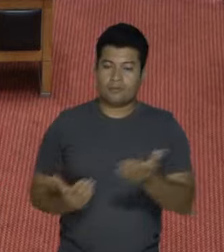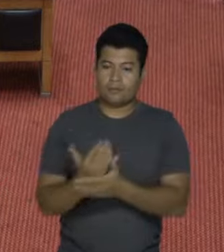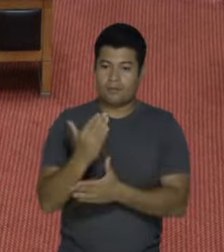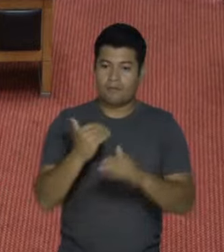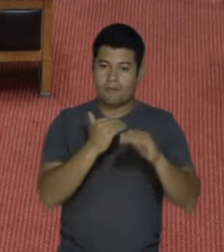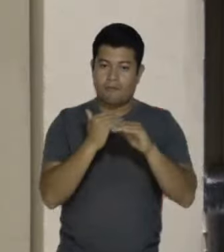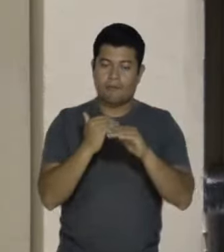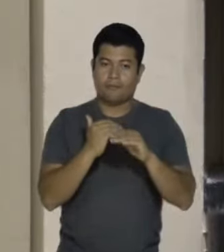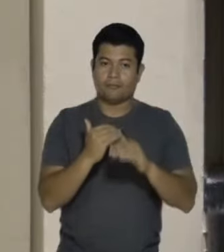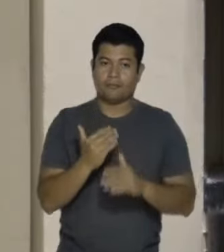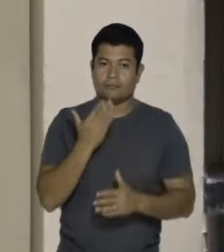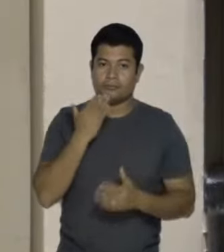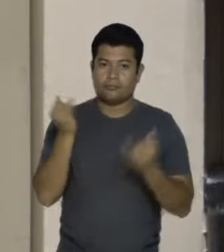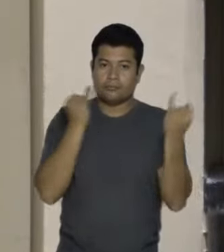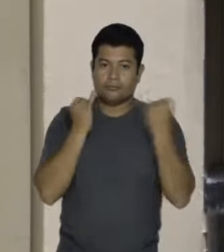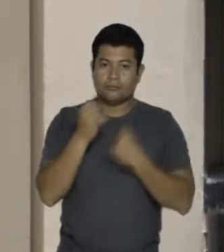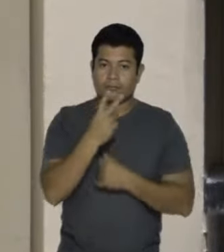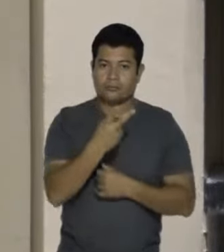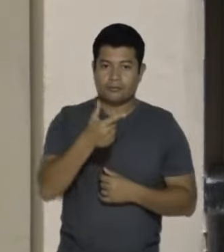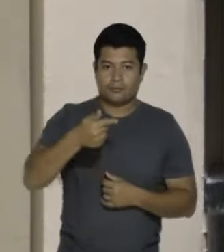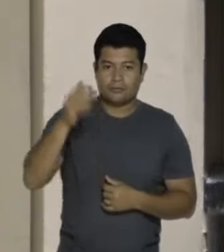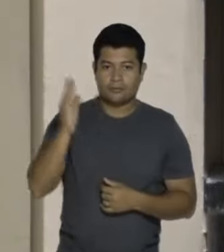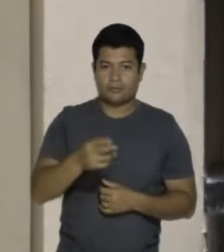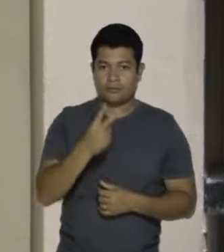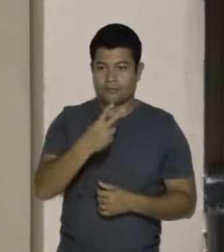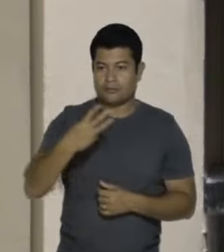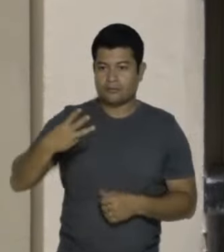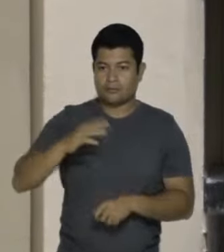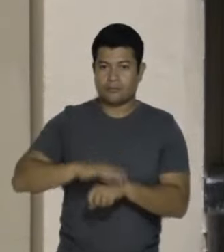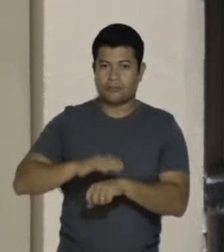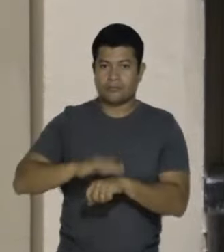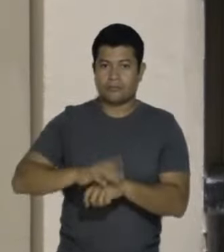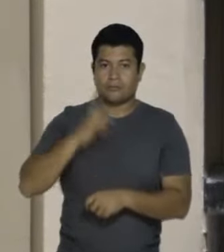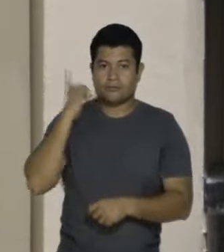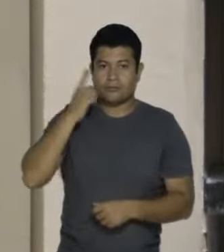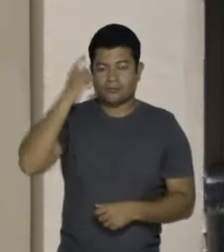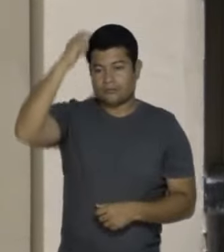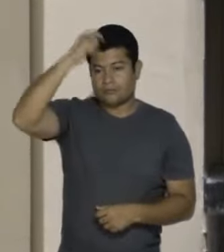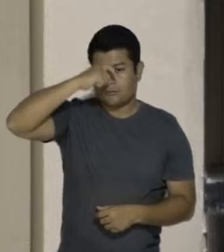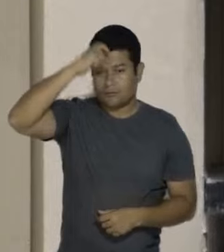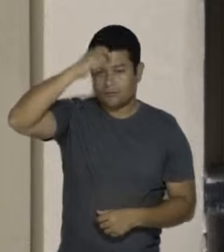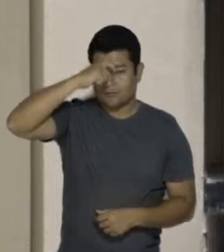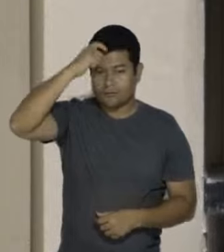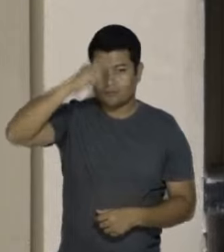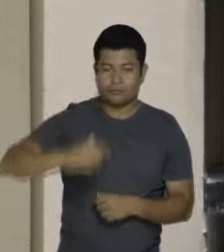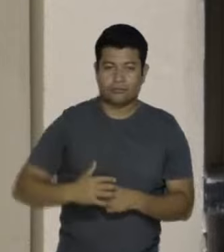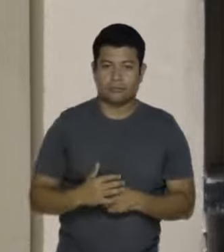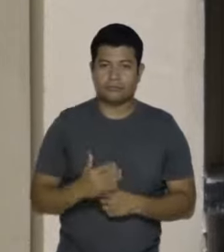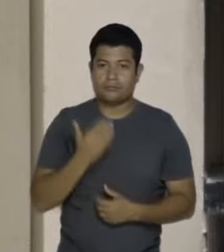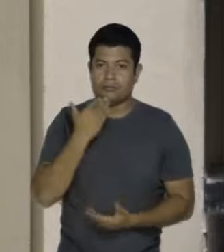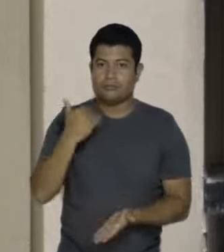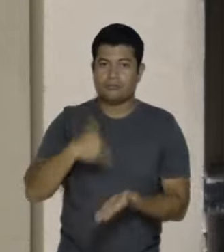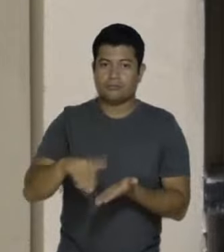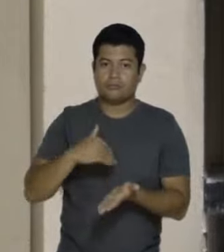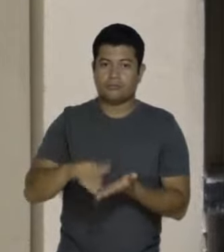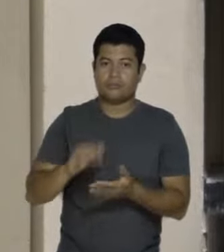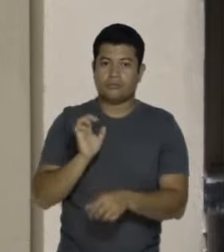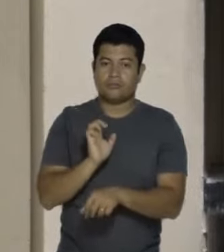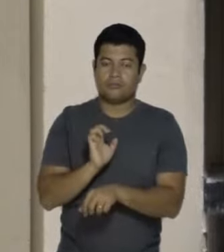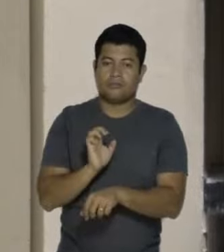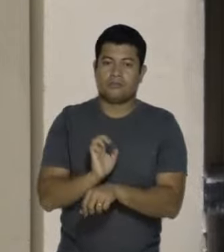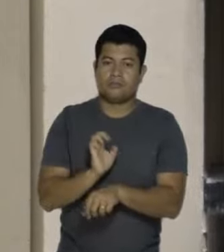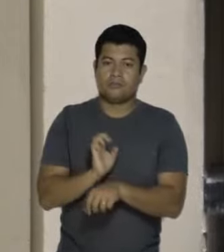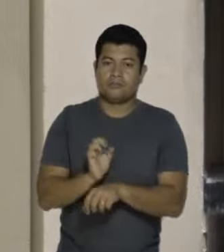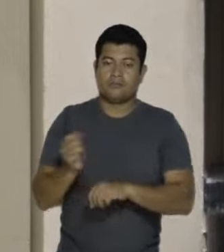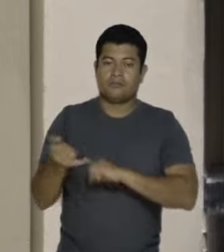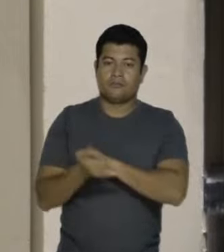por unanimidade e pedido informação 27 2023 autoria Deputado Maurício scudillac solicitando ao secretário de estado da infraestrutura